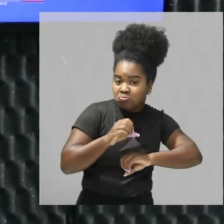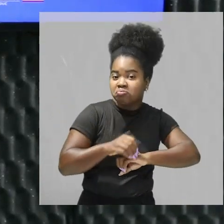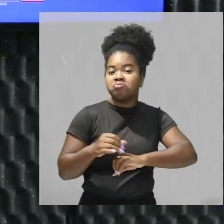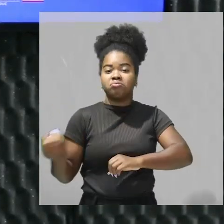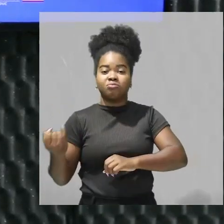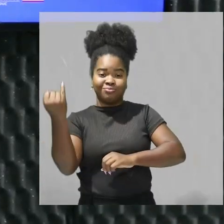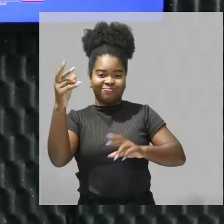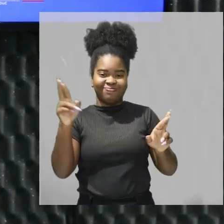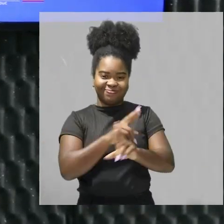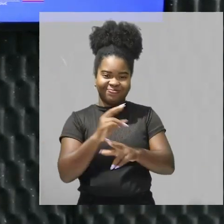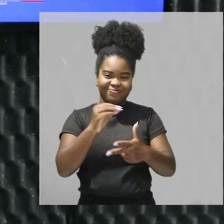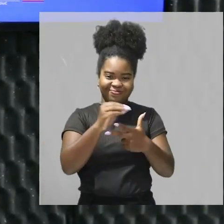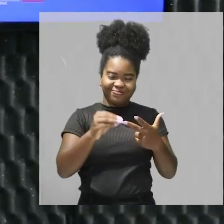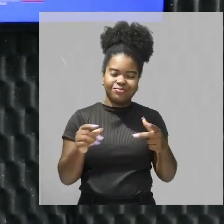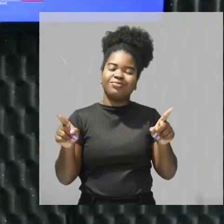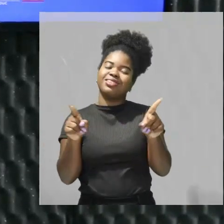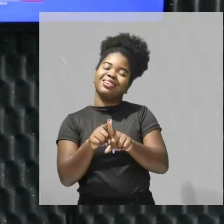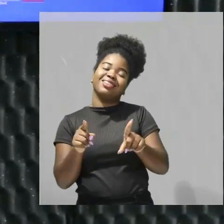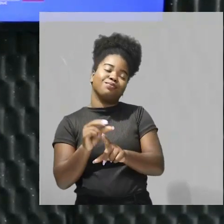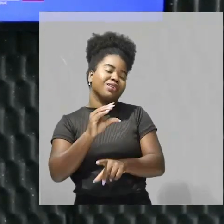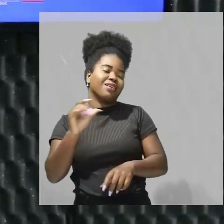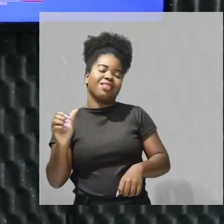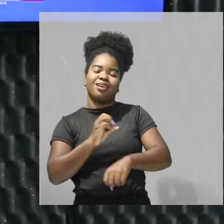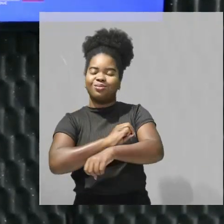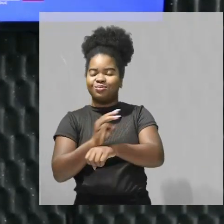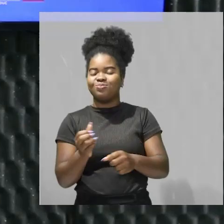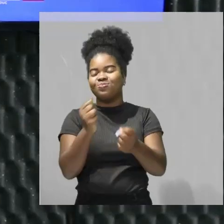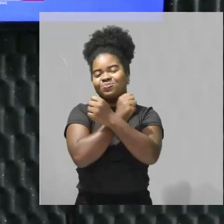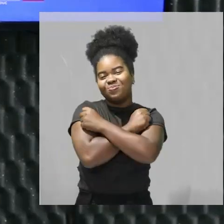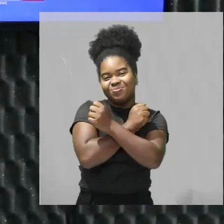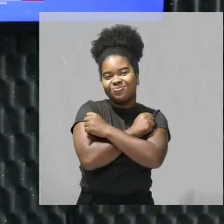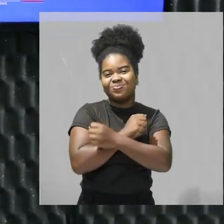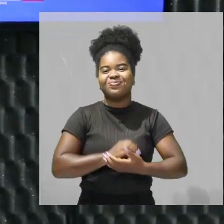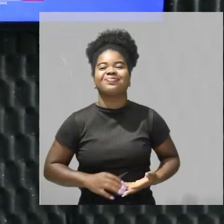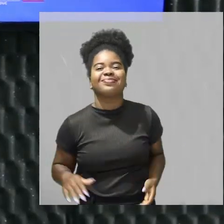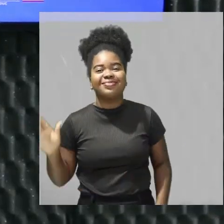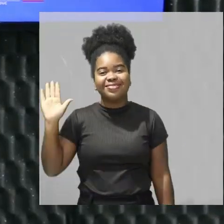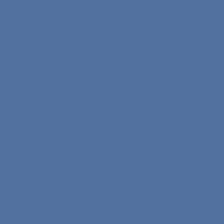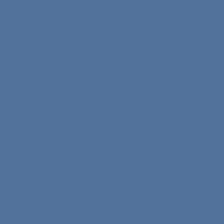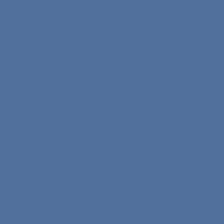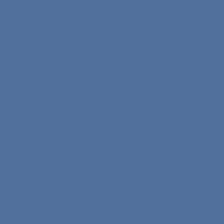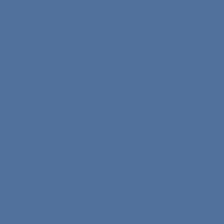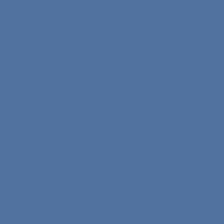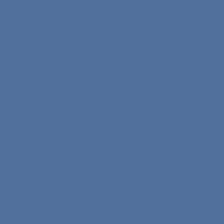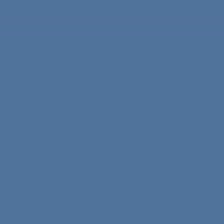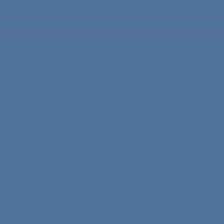relacionadas ao Enem e também ao PAIS UEMA. Um abraço e até a próxima!